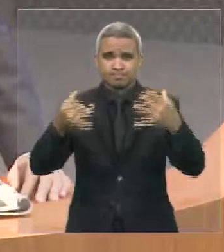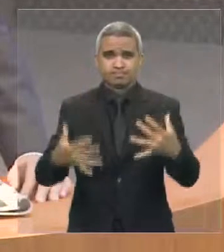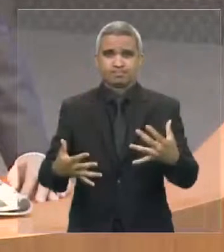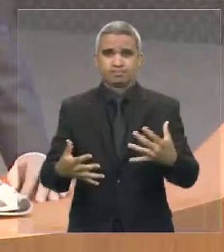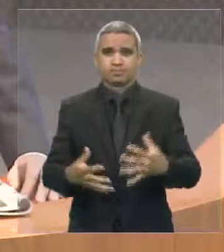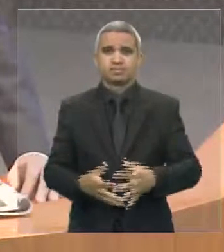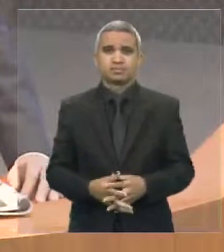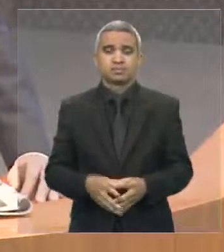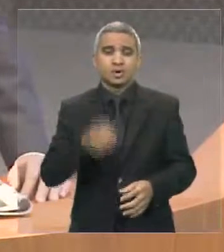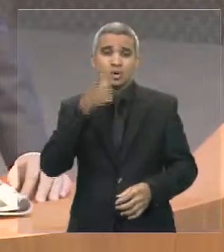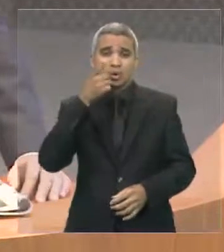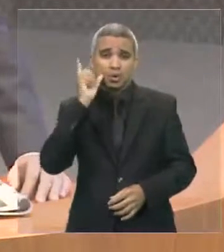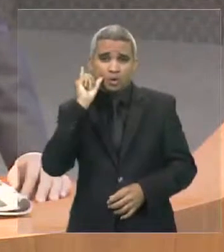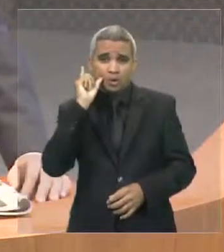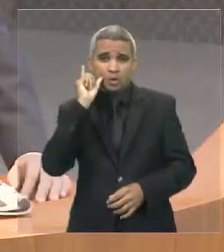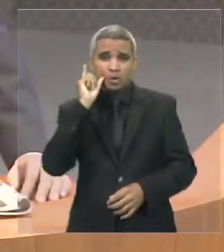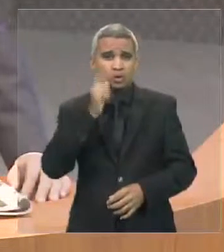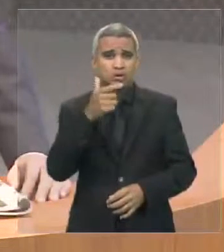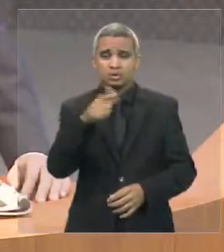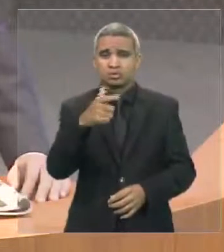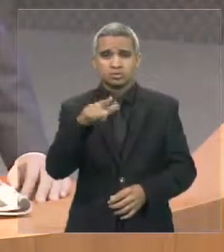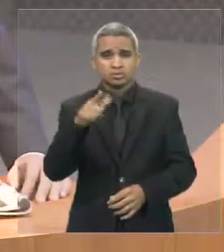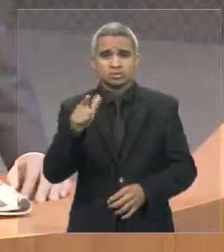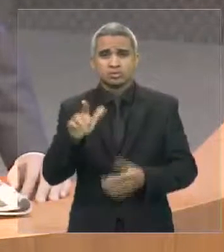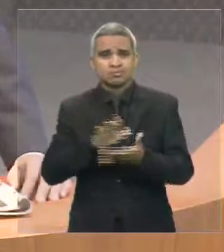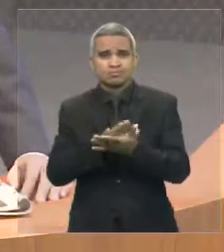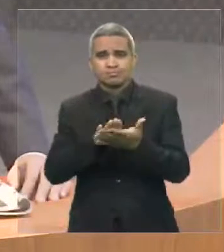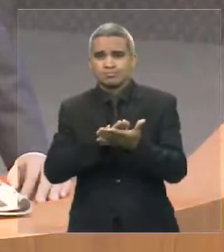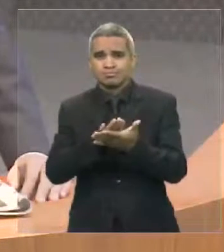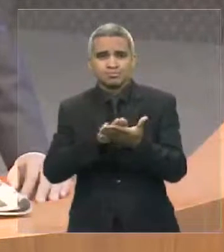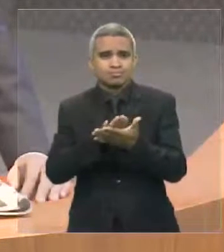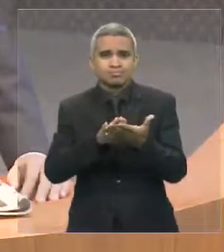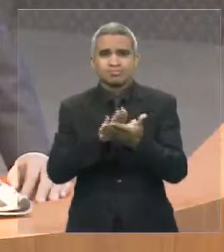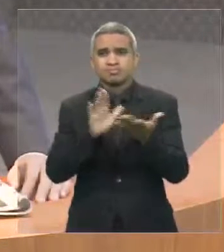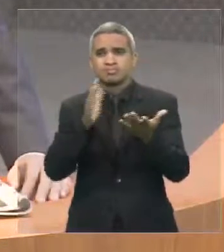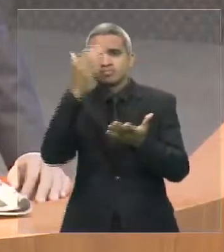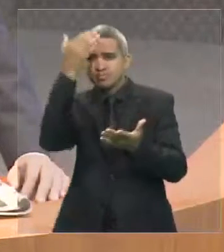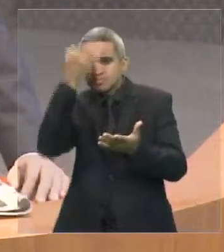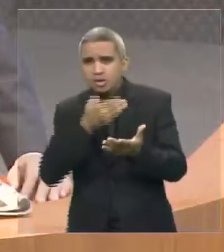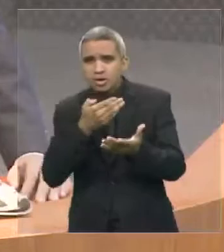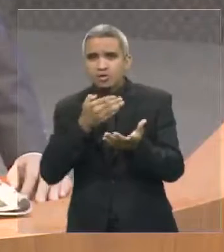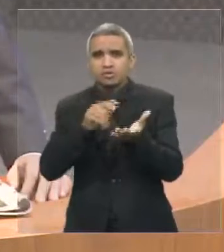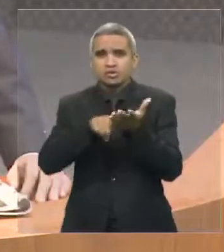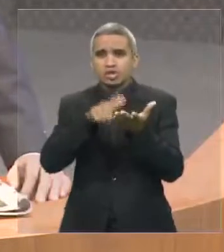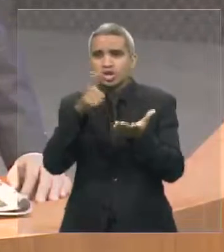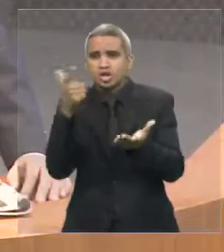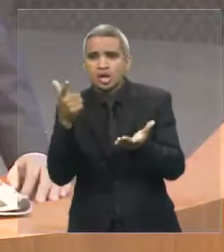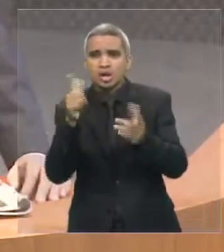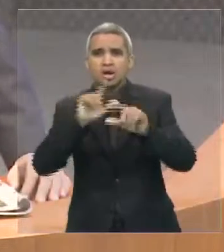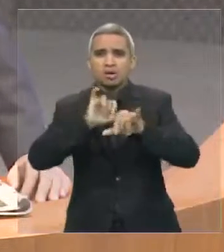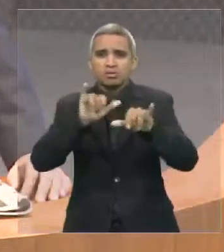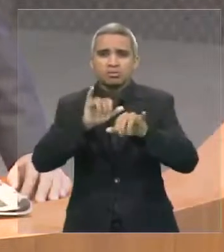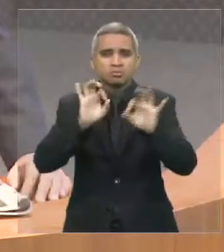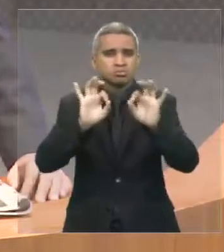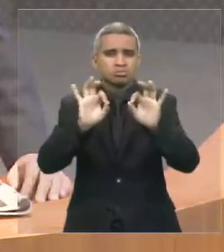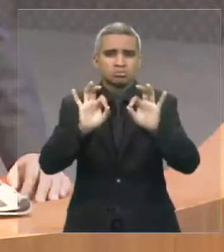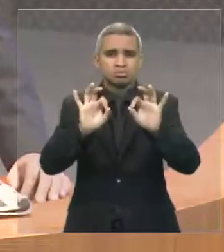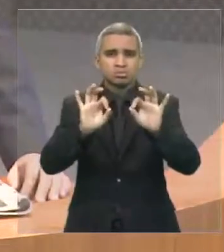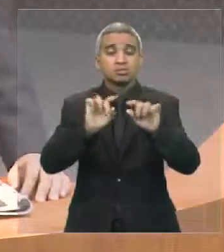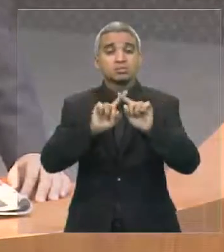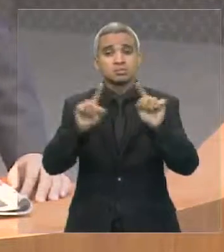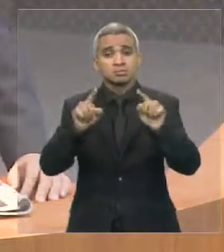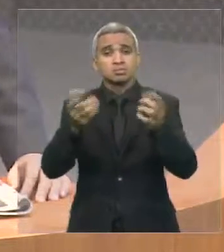matéria de uma página inteira como essa, feita pelo Jornal Imparcial, que trouxesse com a riqueza de detalhe a